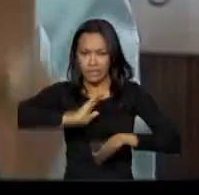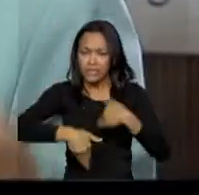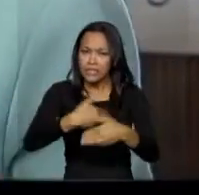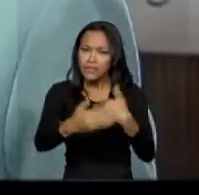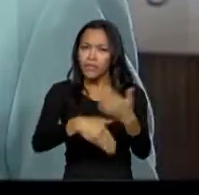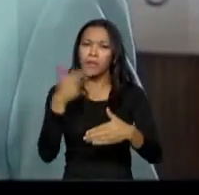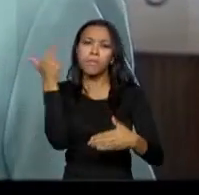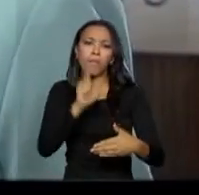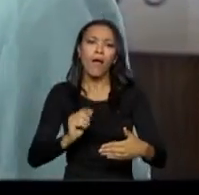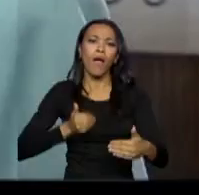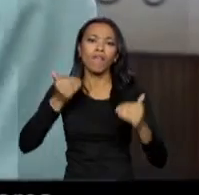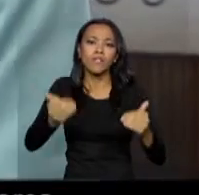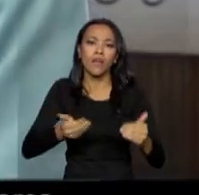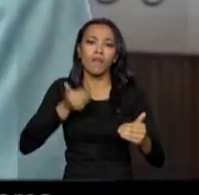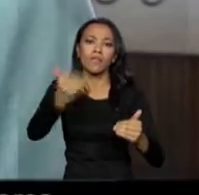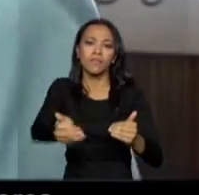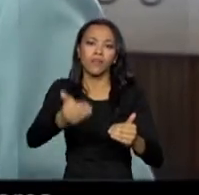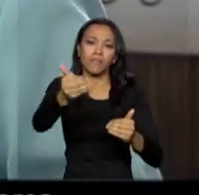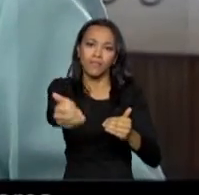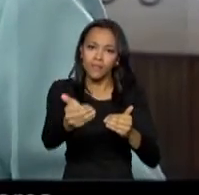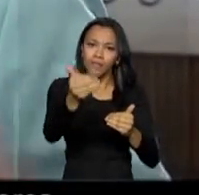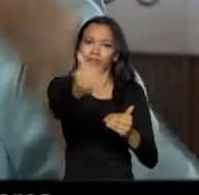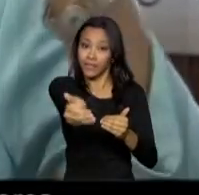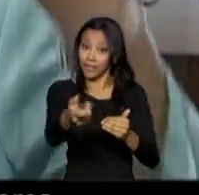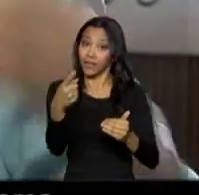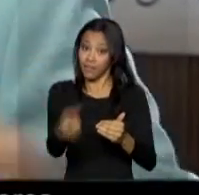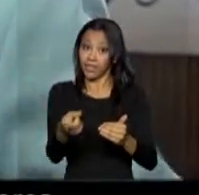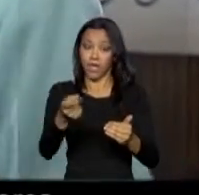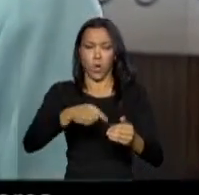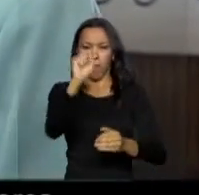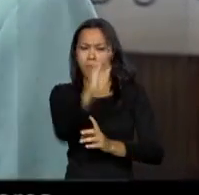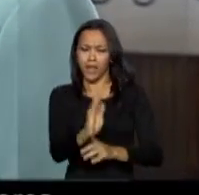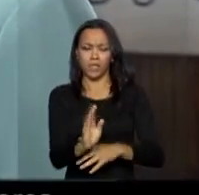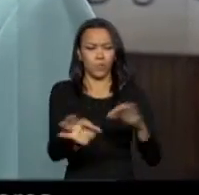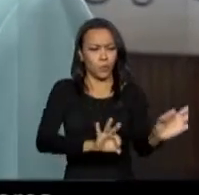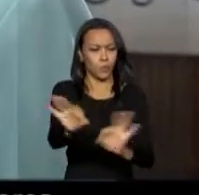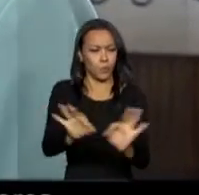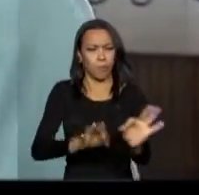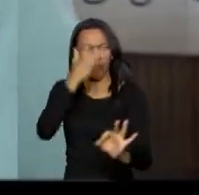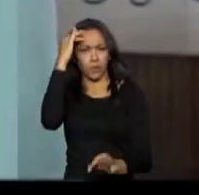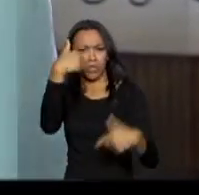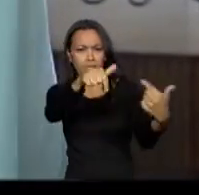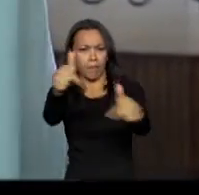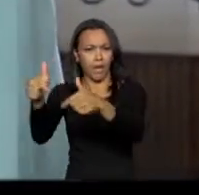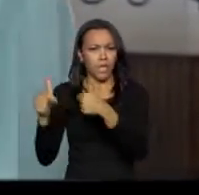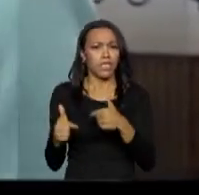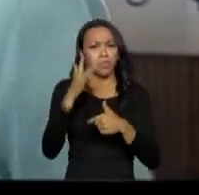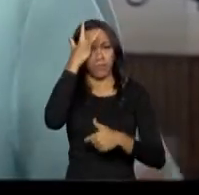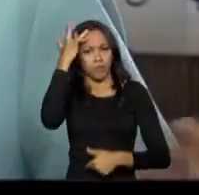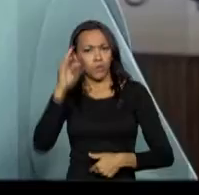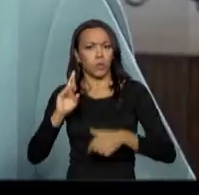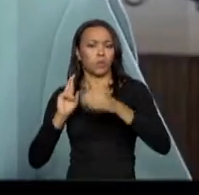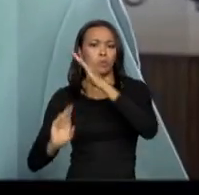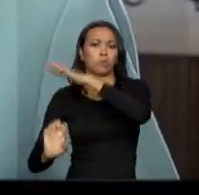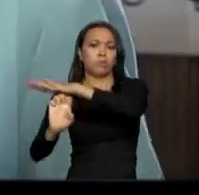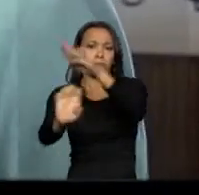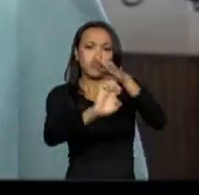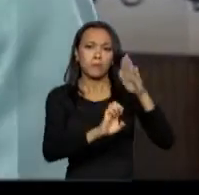ainda mais nesse caminho, construindo um Brasil de trabalhadores e empreendedores, de estudantes, de